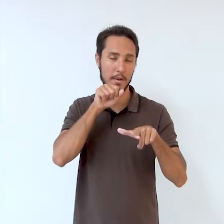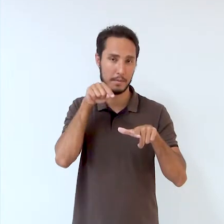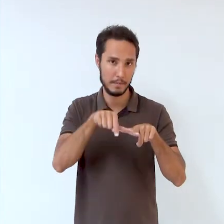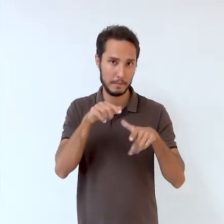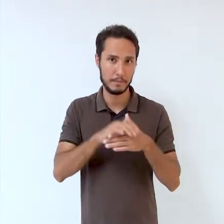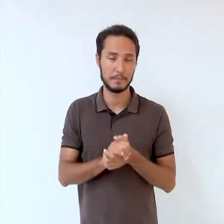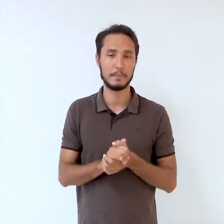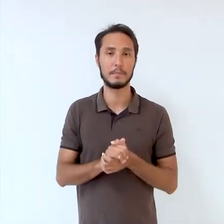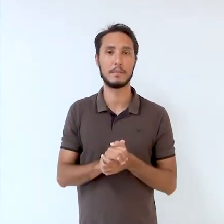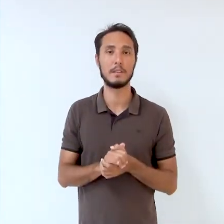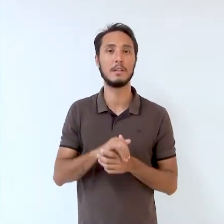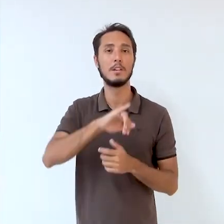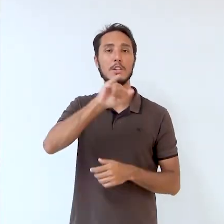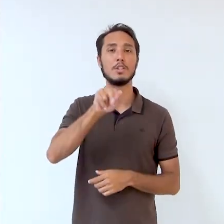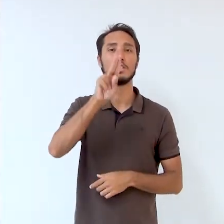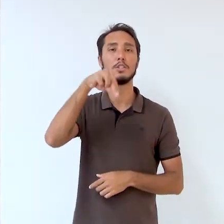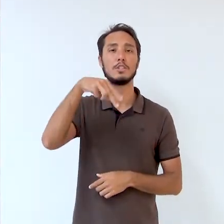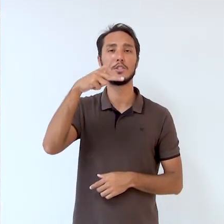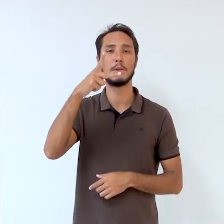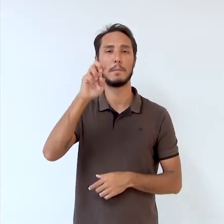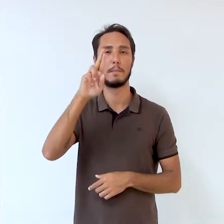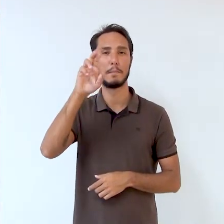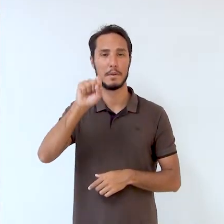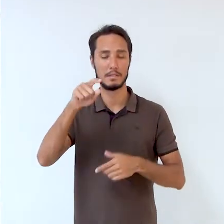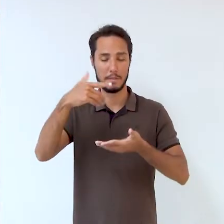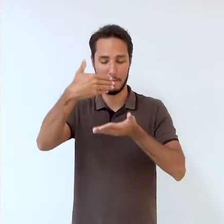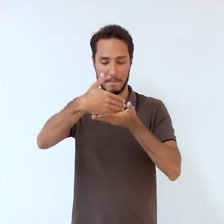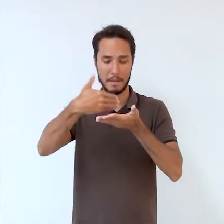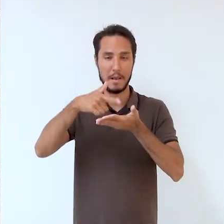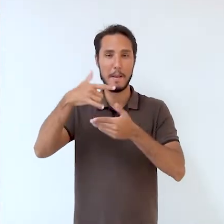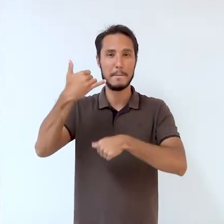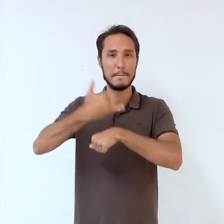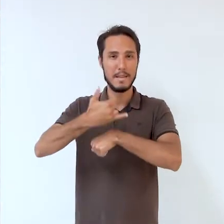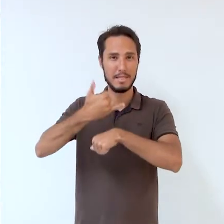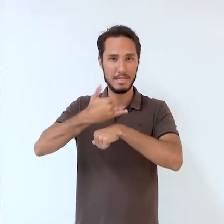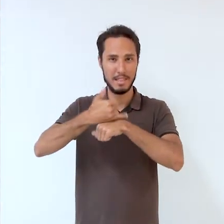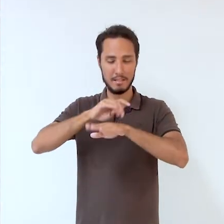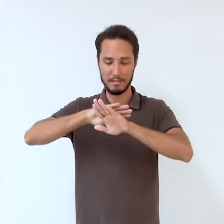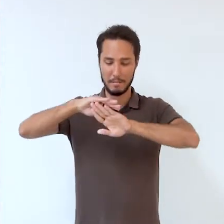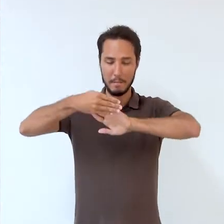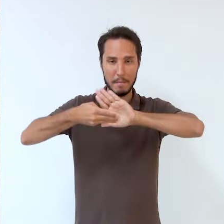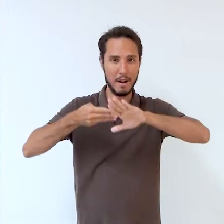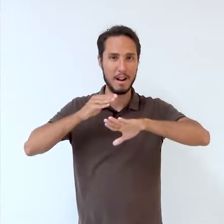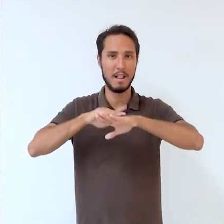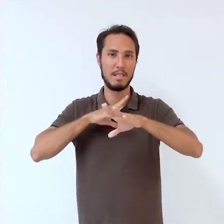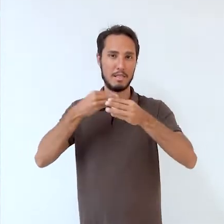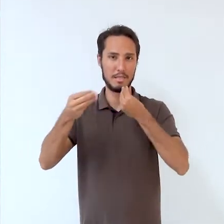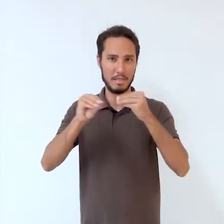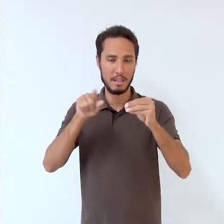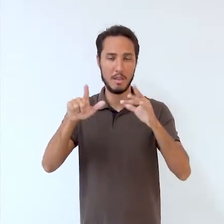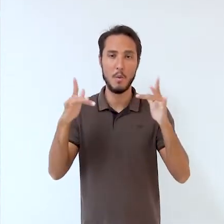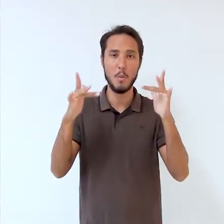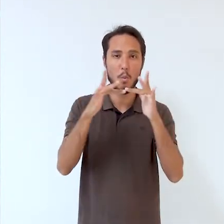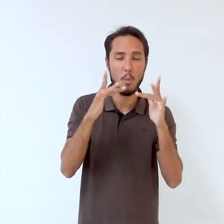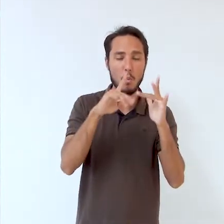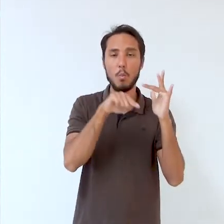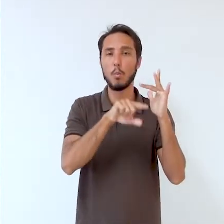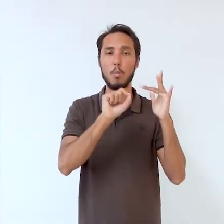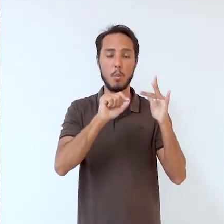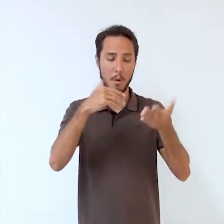placa-mãe. Jumpers são pequenas peças metálicas encapadas com plástico. Elas